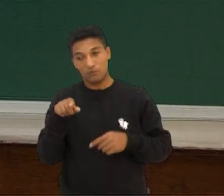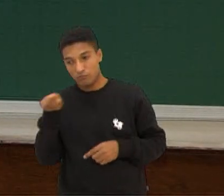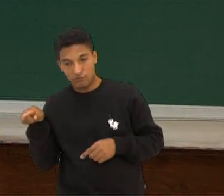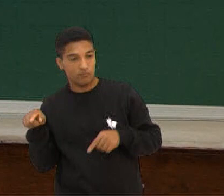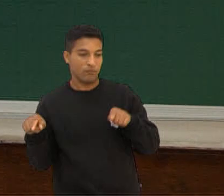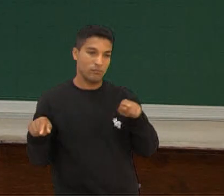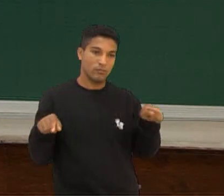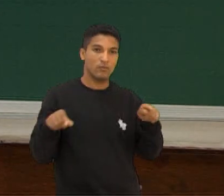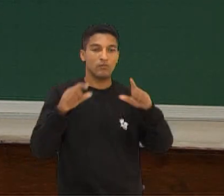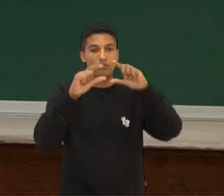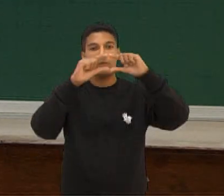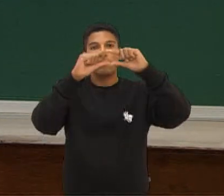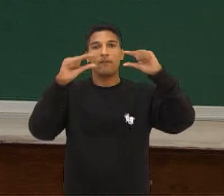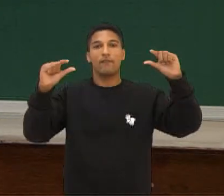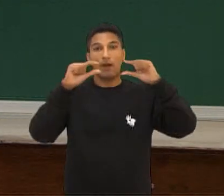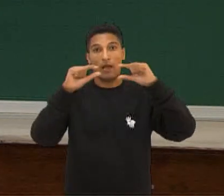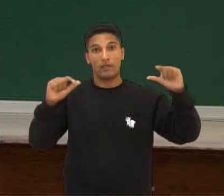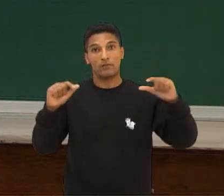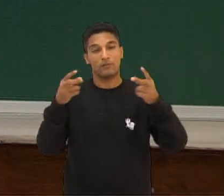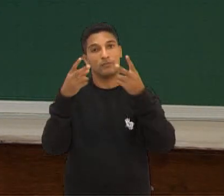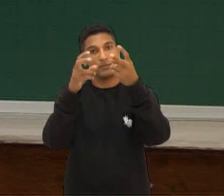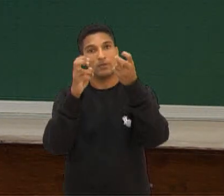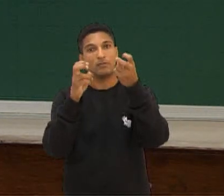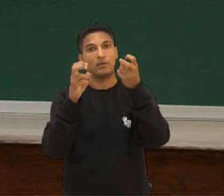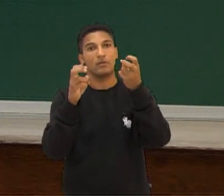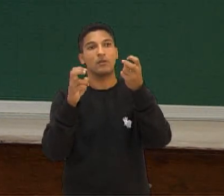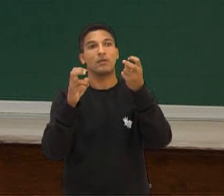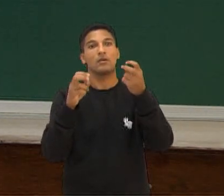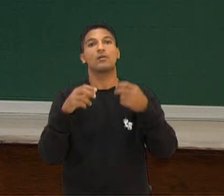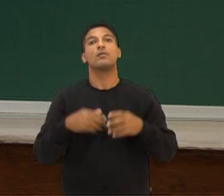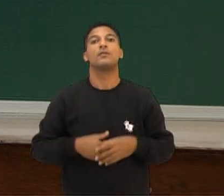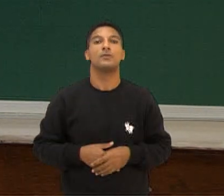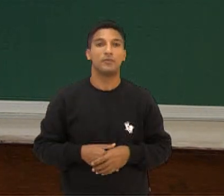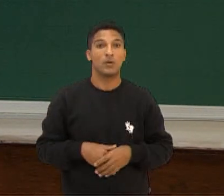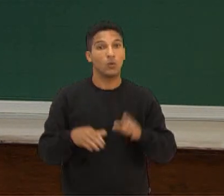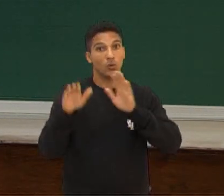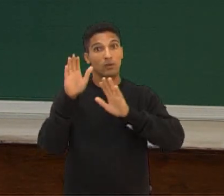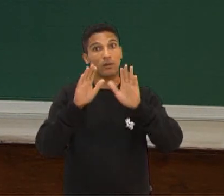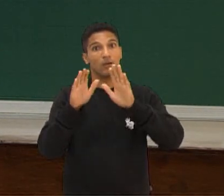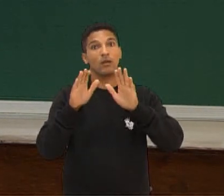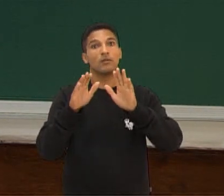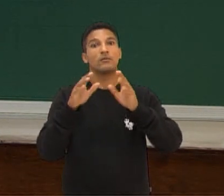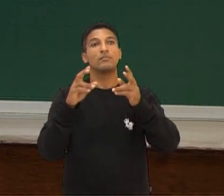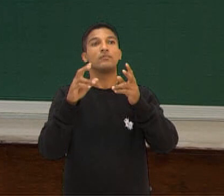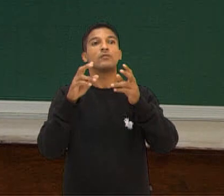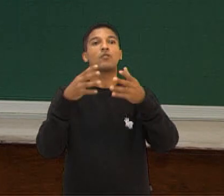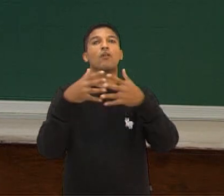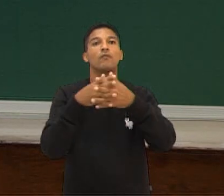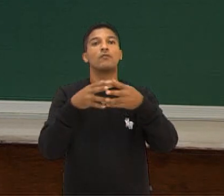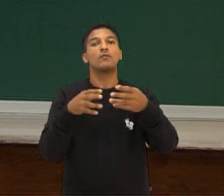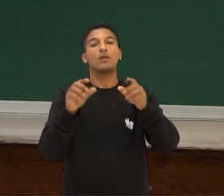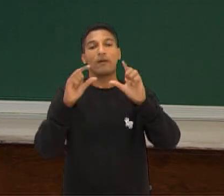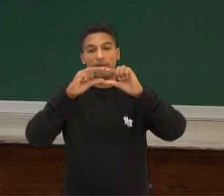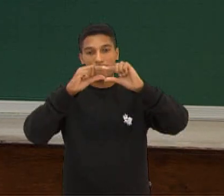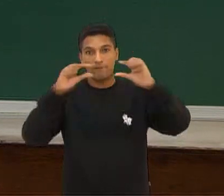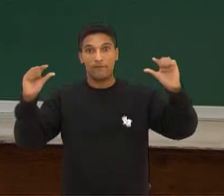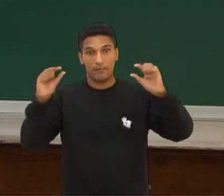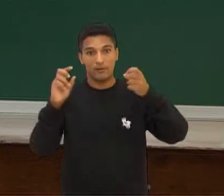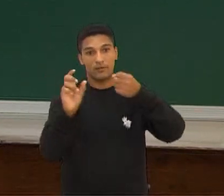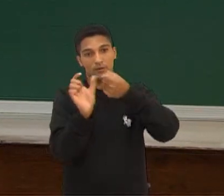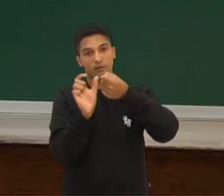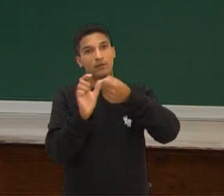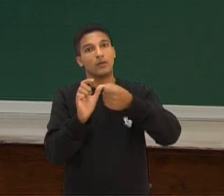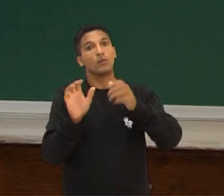reconhecer. Eu só tenho que cuidar para não confundir com a substantiva, ok? Eu preciso saber que ela é